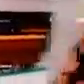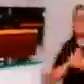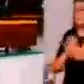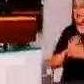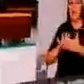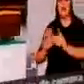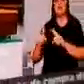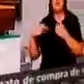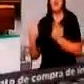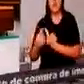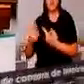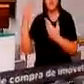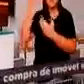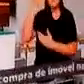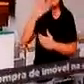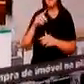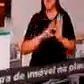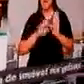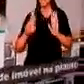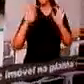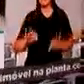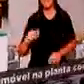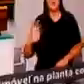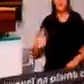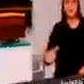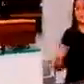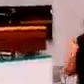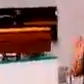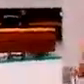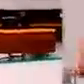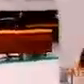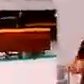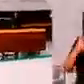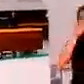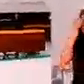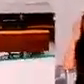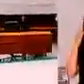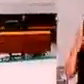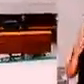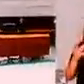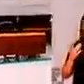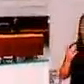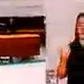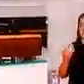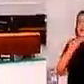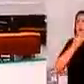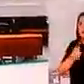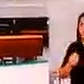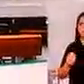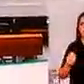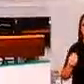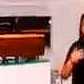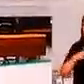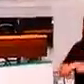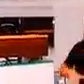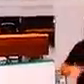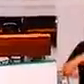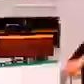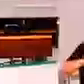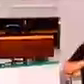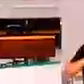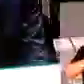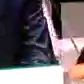os representantes não estavam. Aqui tem chefe de família, esses jovens, esses garotos, estão de forma mansa, pacífica e